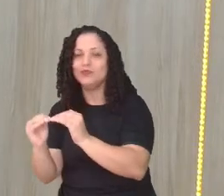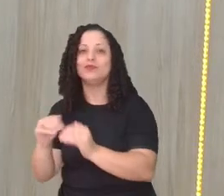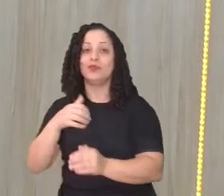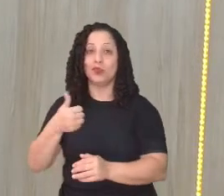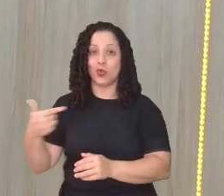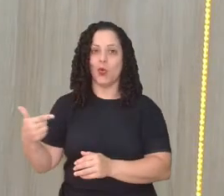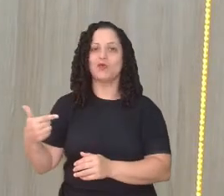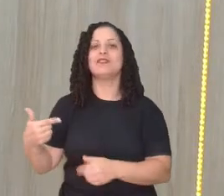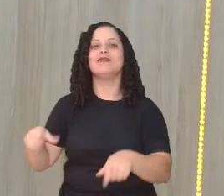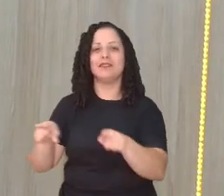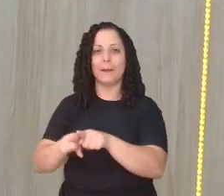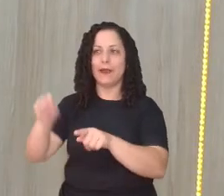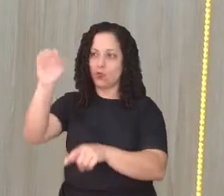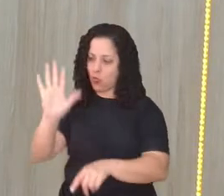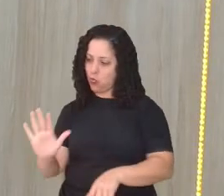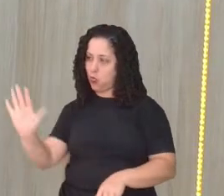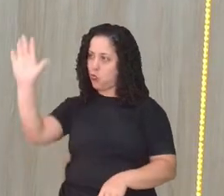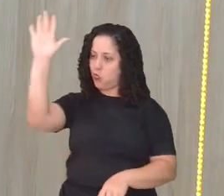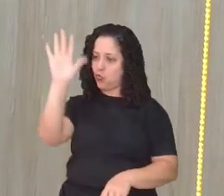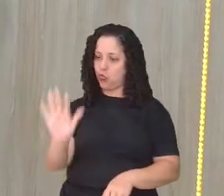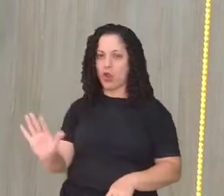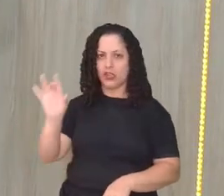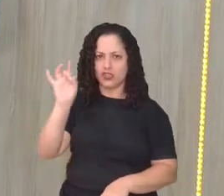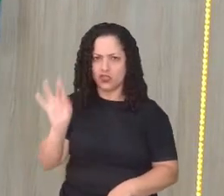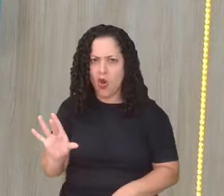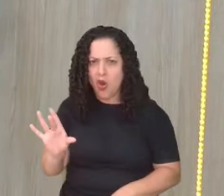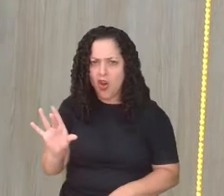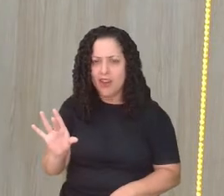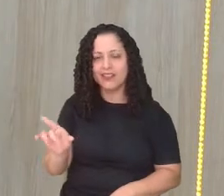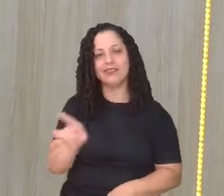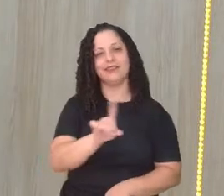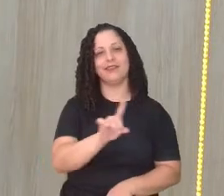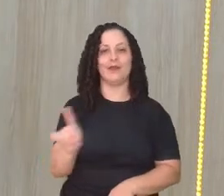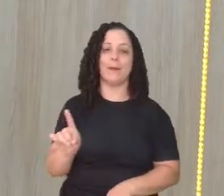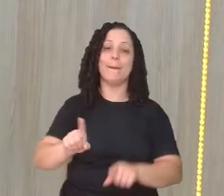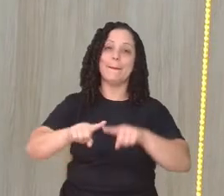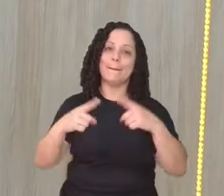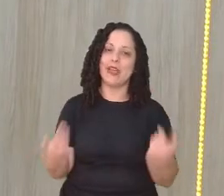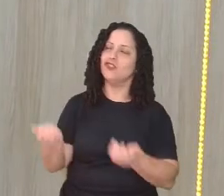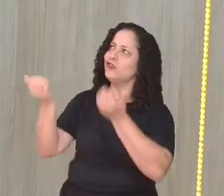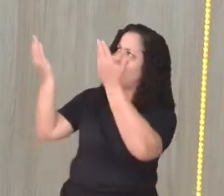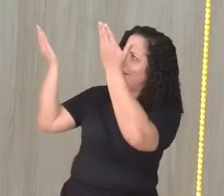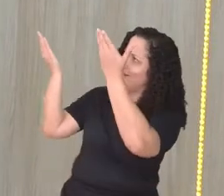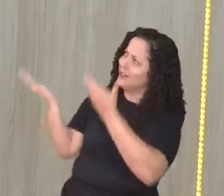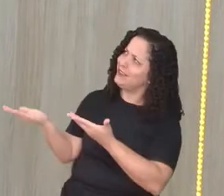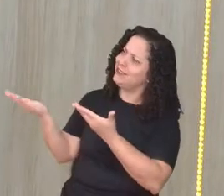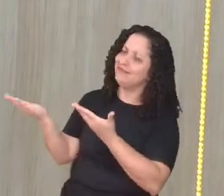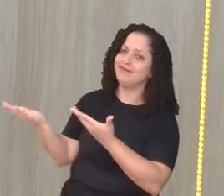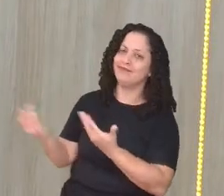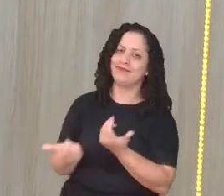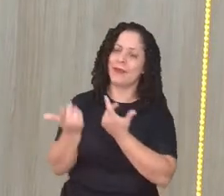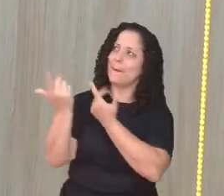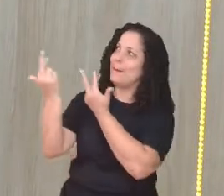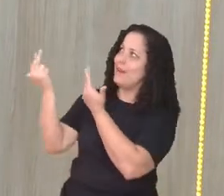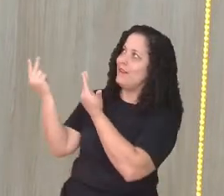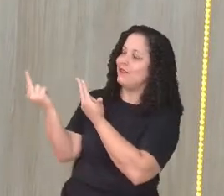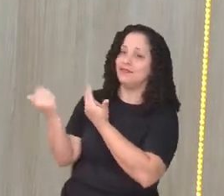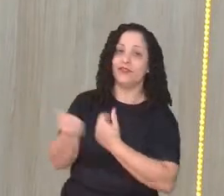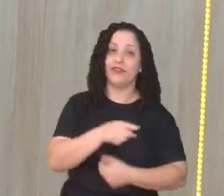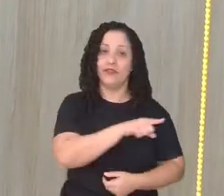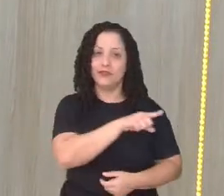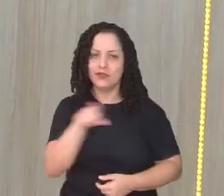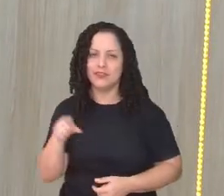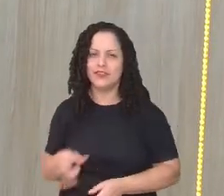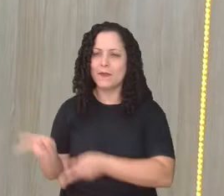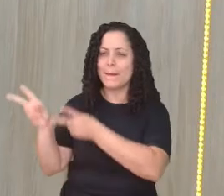Que só pode esses. Não, gente. Mas desse jeito aqui, eu vou mostrar para vocês,